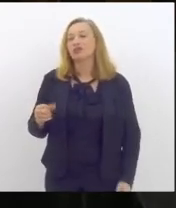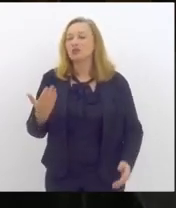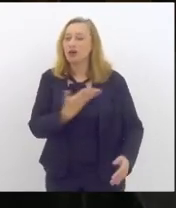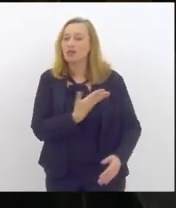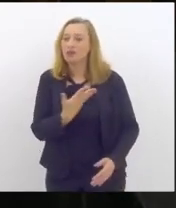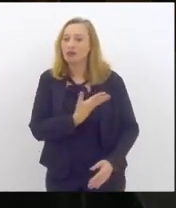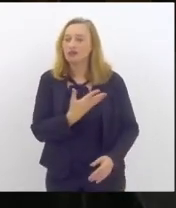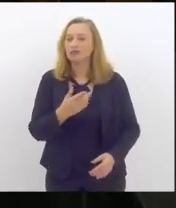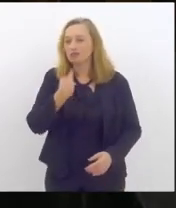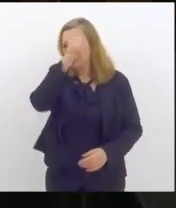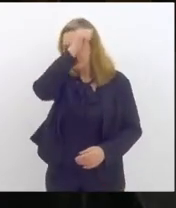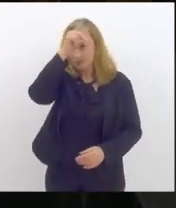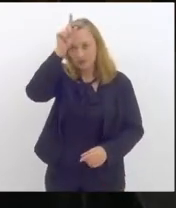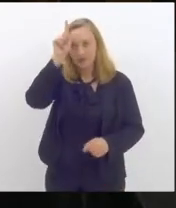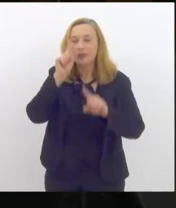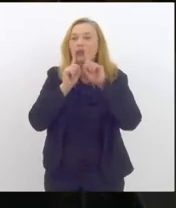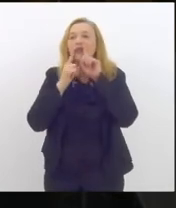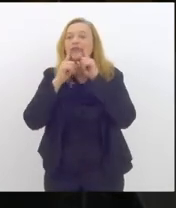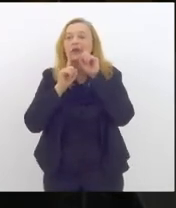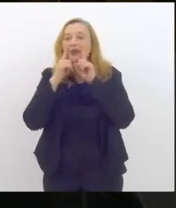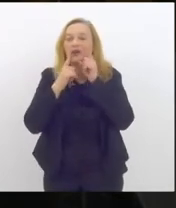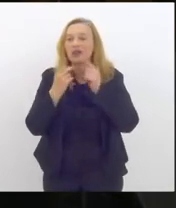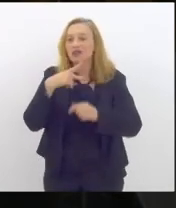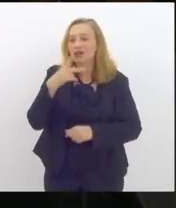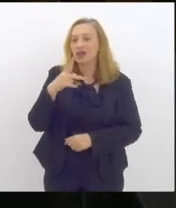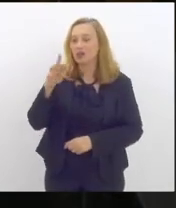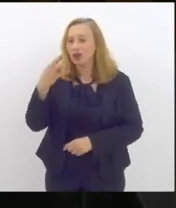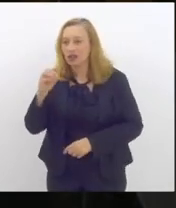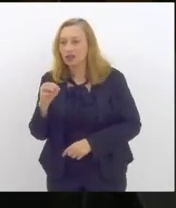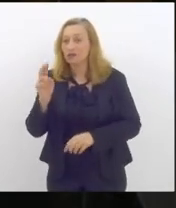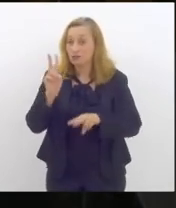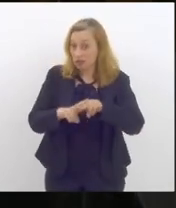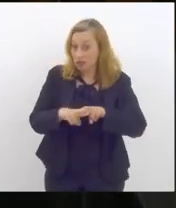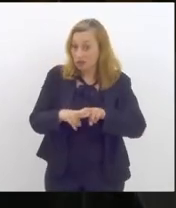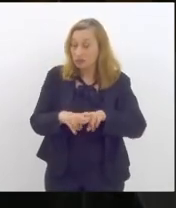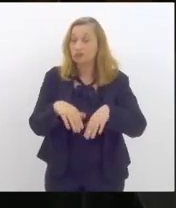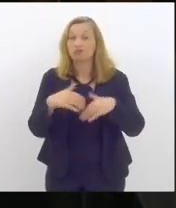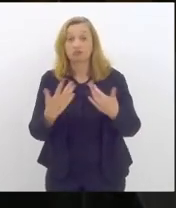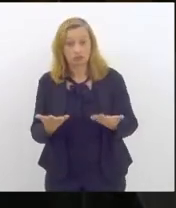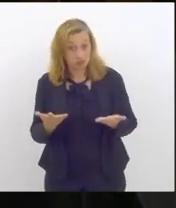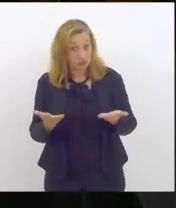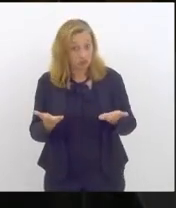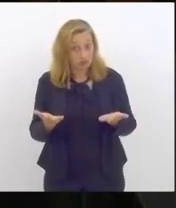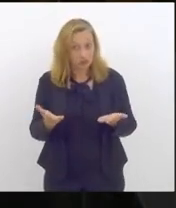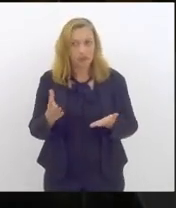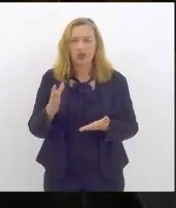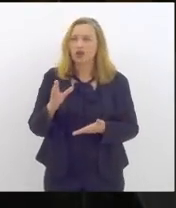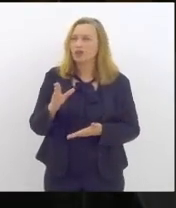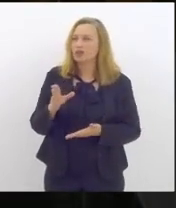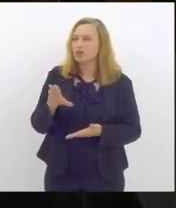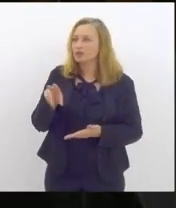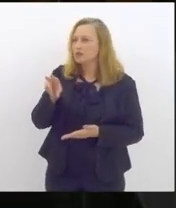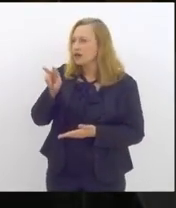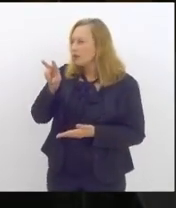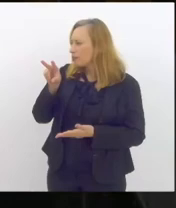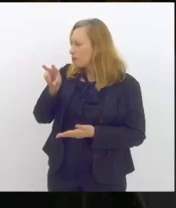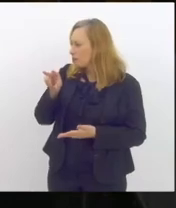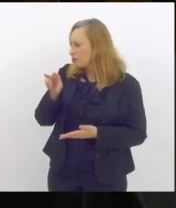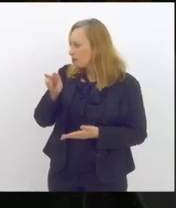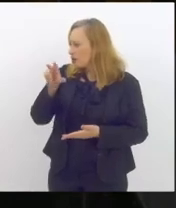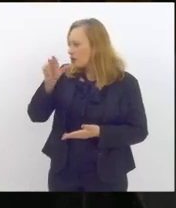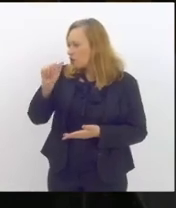de Maricá e diz que o Renato será preso será preso hora com a quarta vez era preso